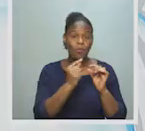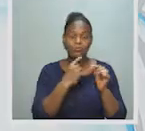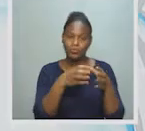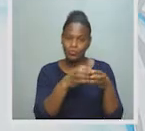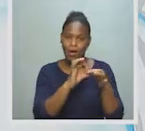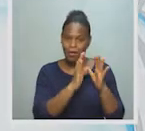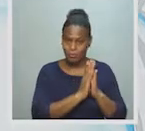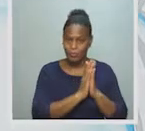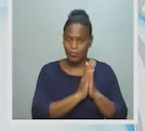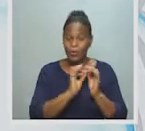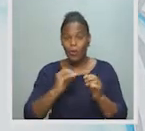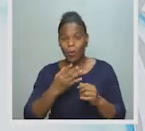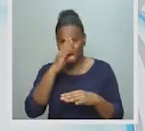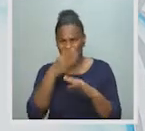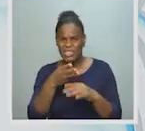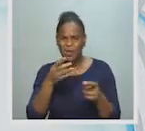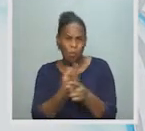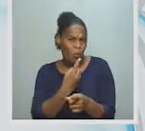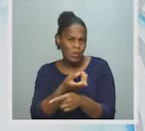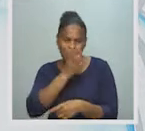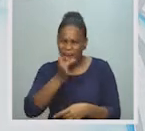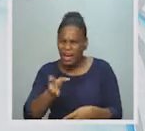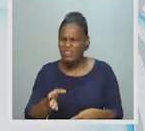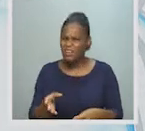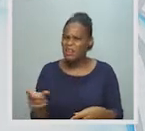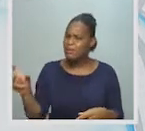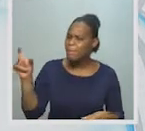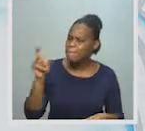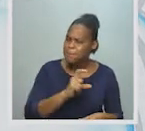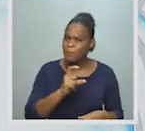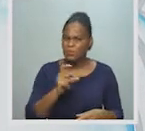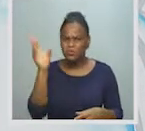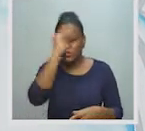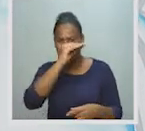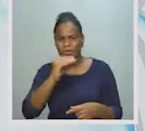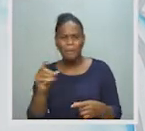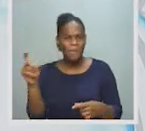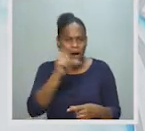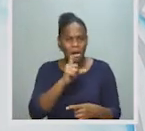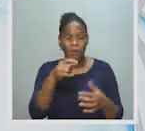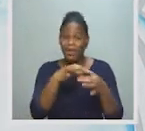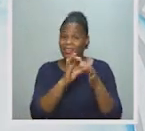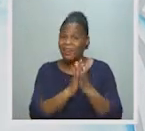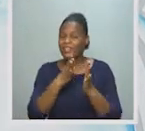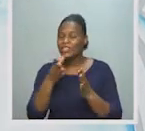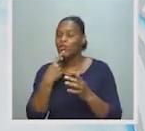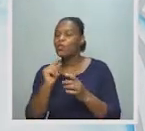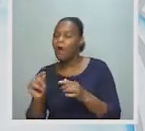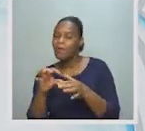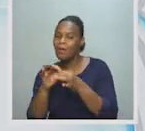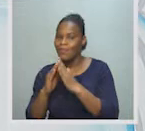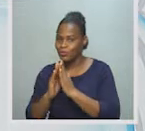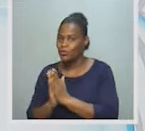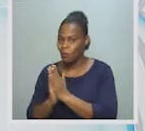religião. Então, quando acontecem práticas excessivas, extremistas, em nome de uma